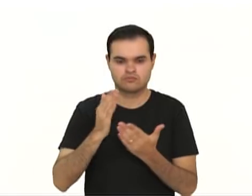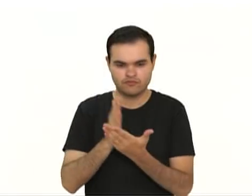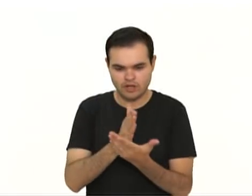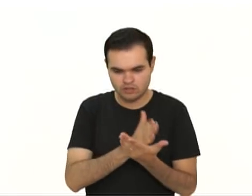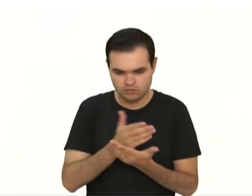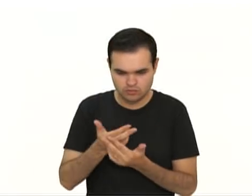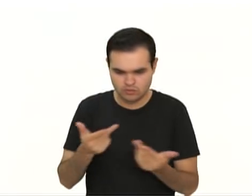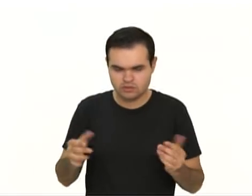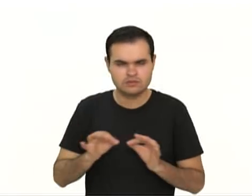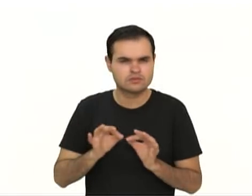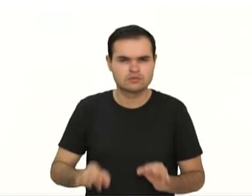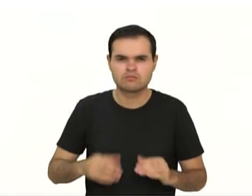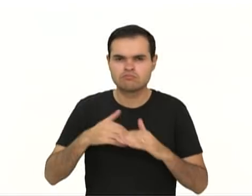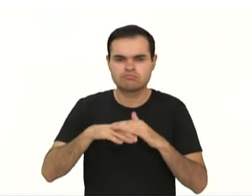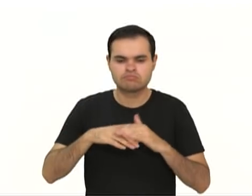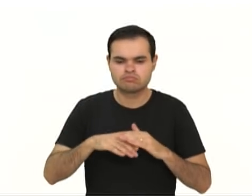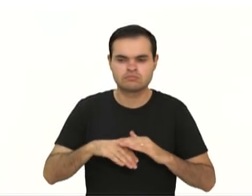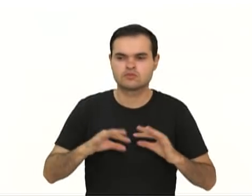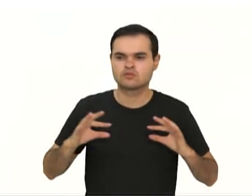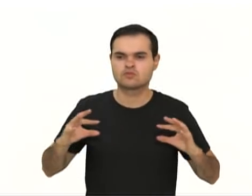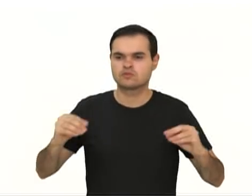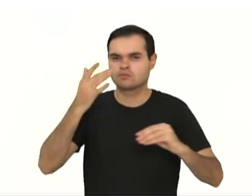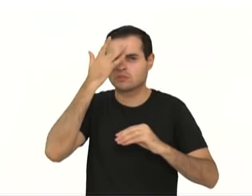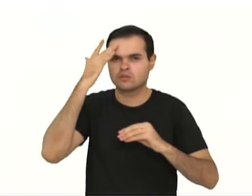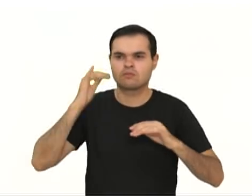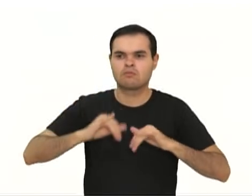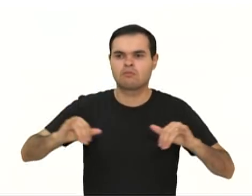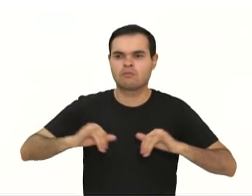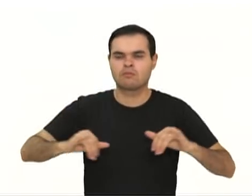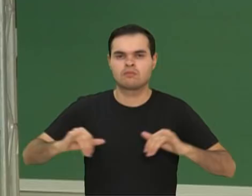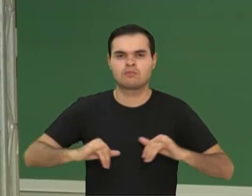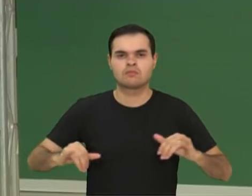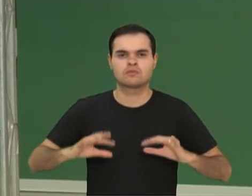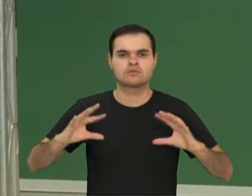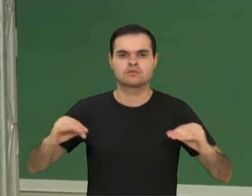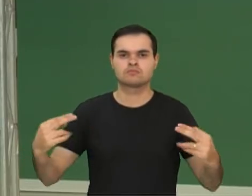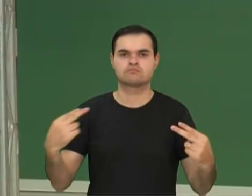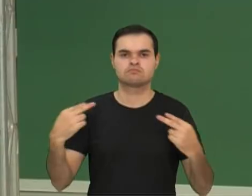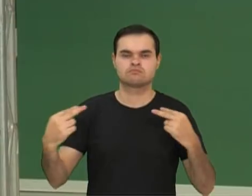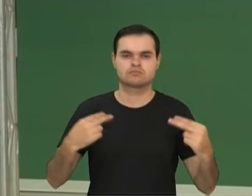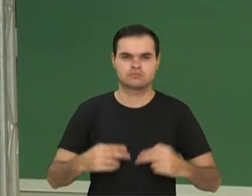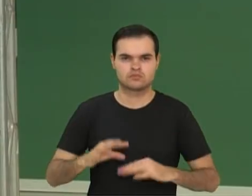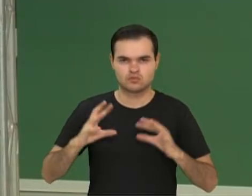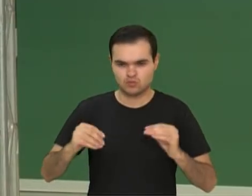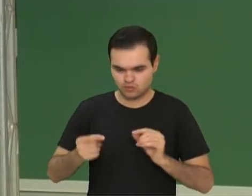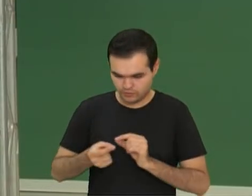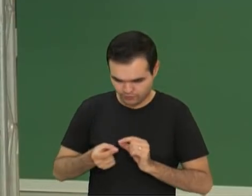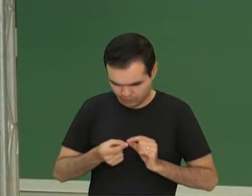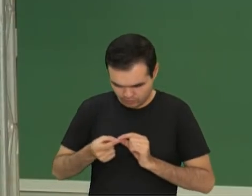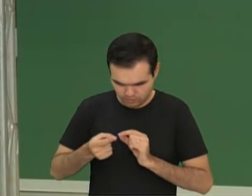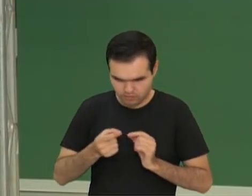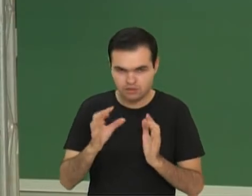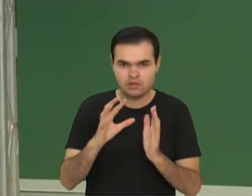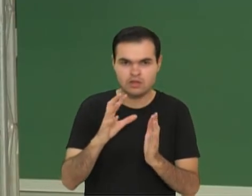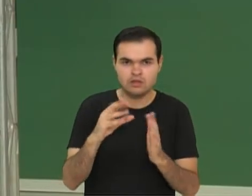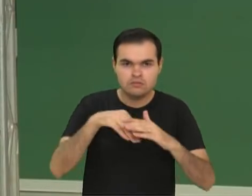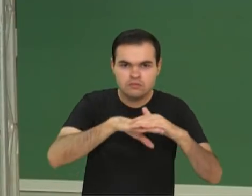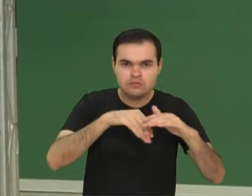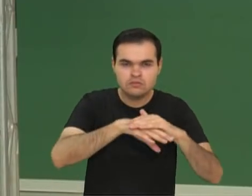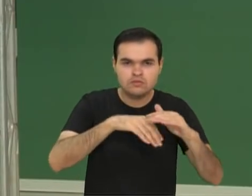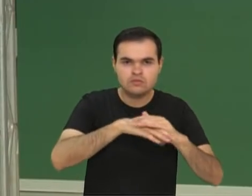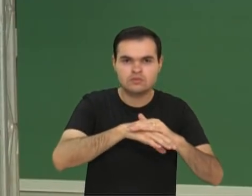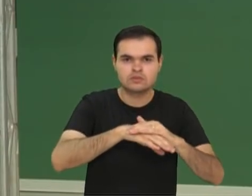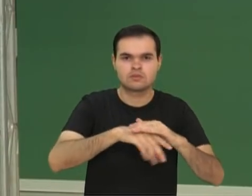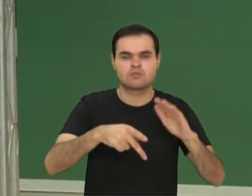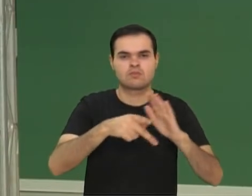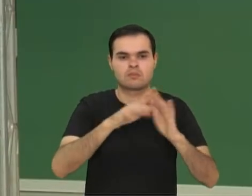e acessível a um grande número de pessoas. Isso mesmo, tudo o que fazemos fica registrado na rede. Não